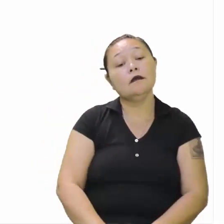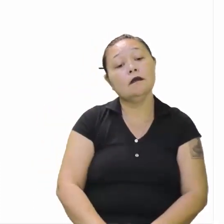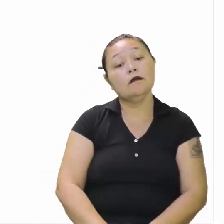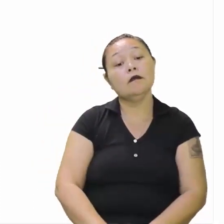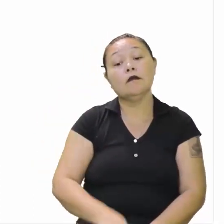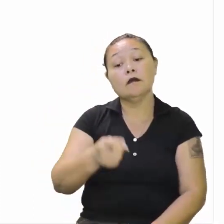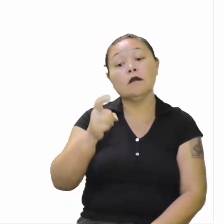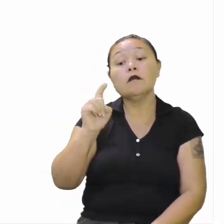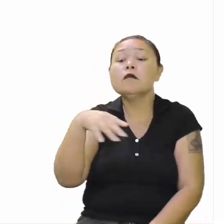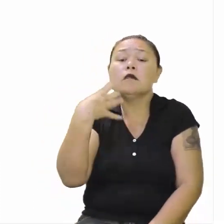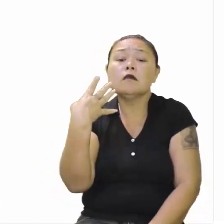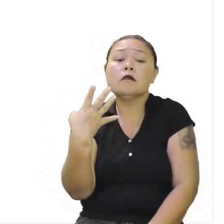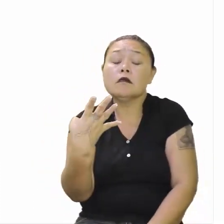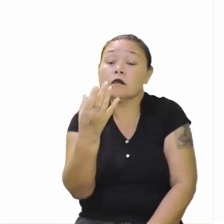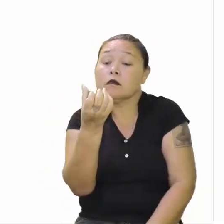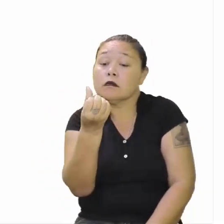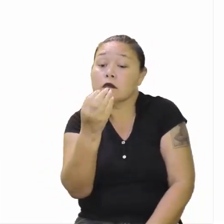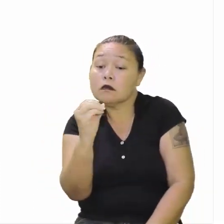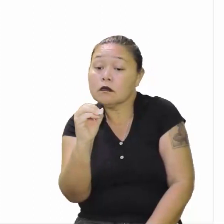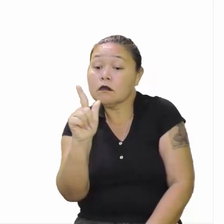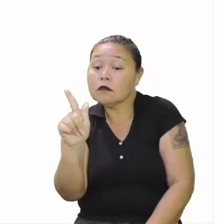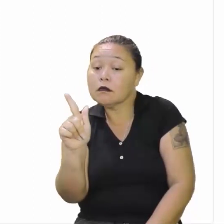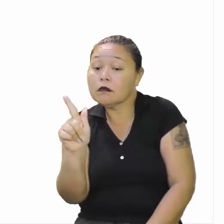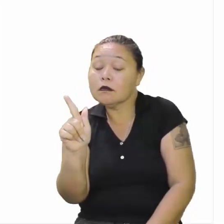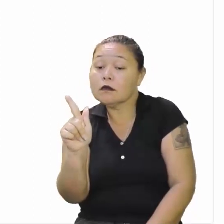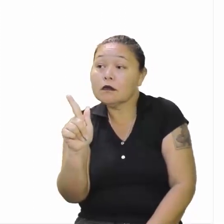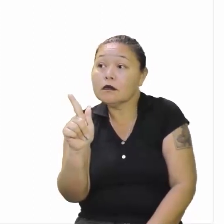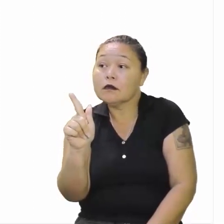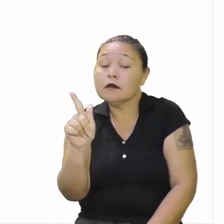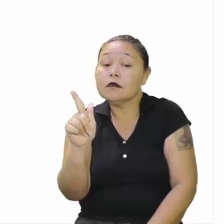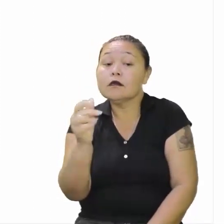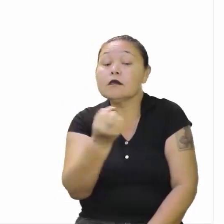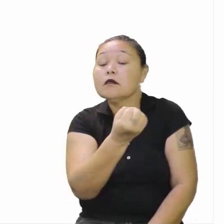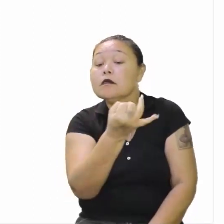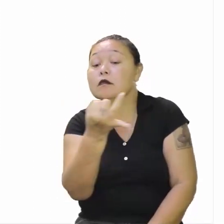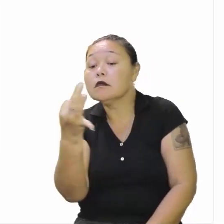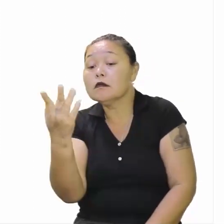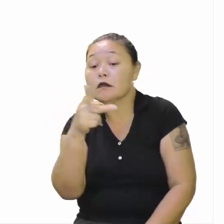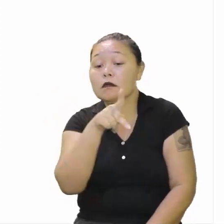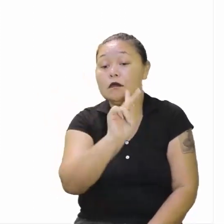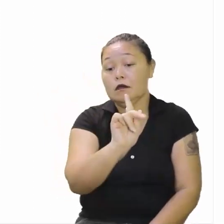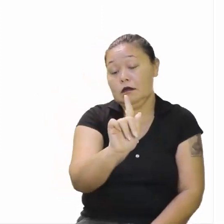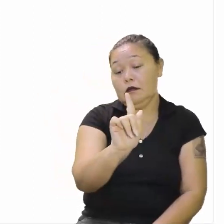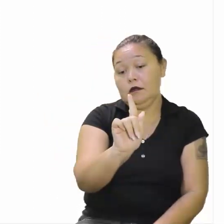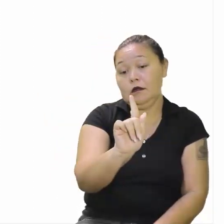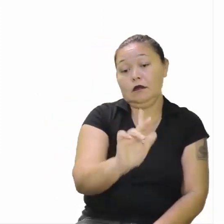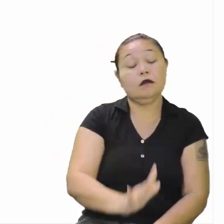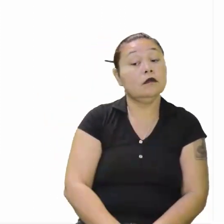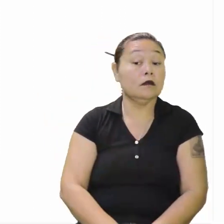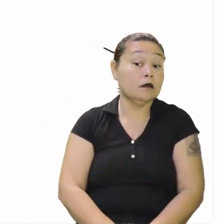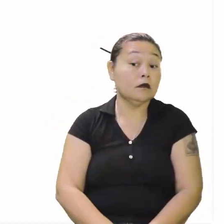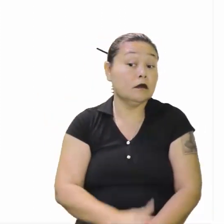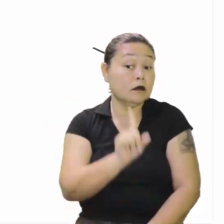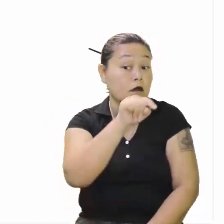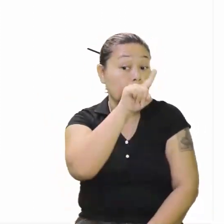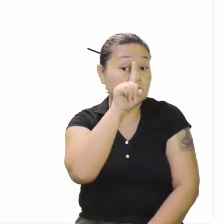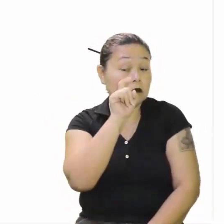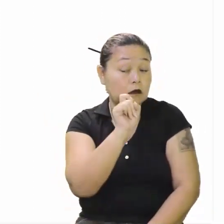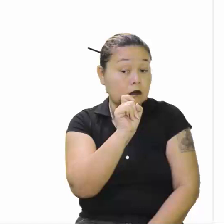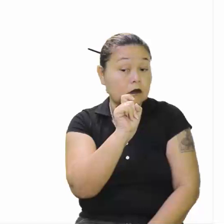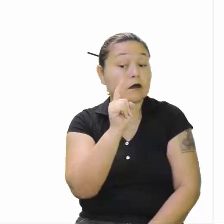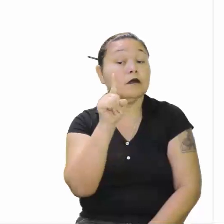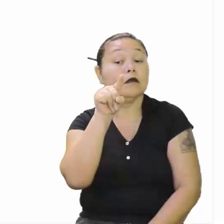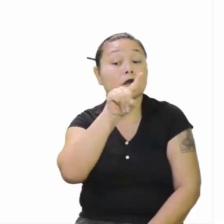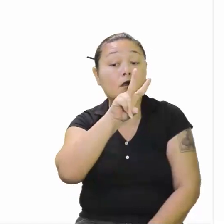E os 460 gramas, a quantos quilos correspondem? Aí você vai,